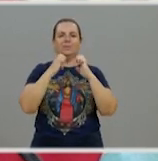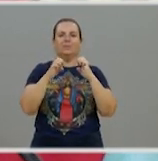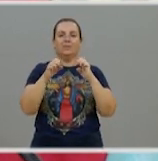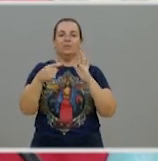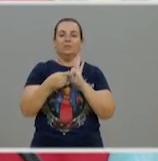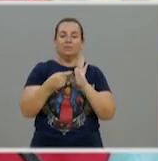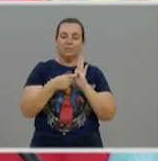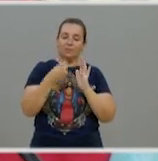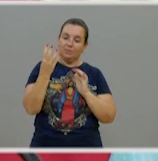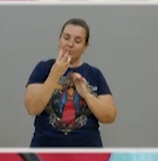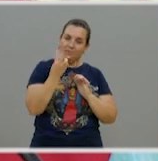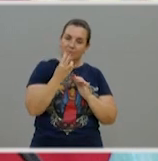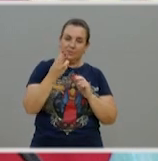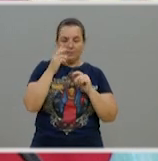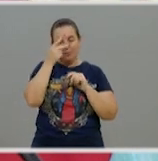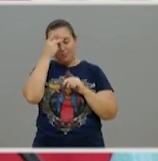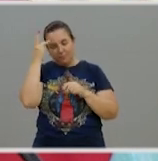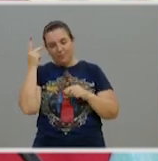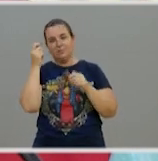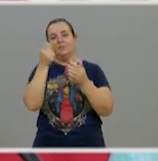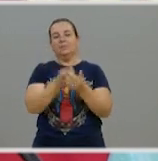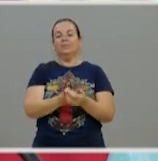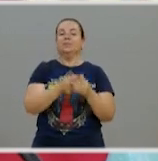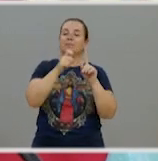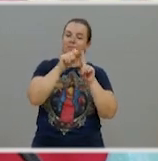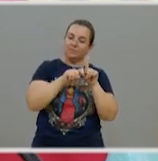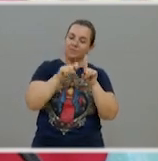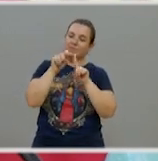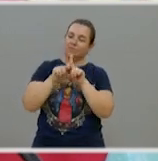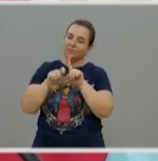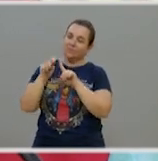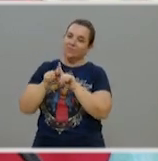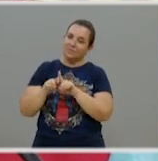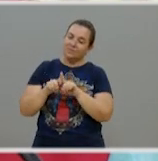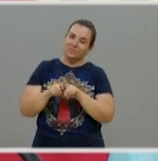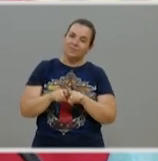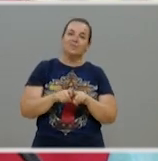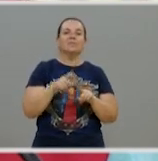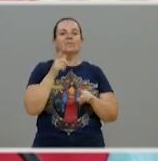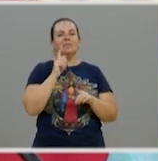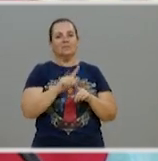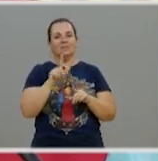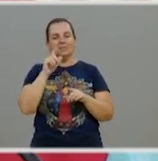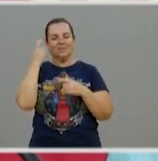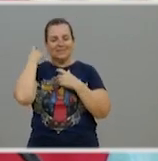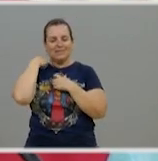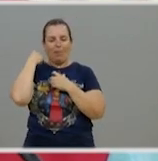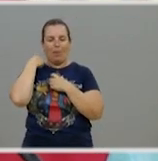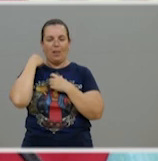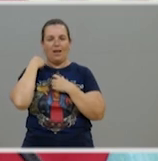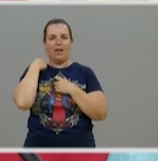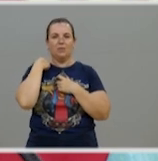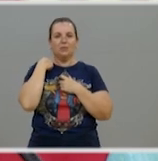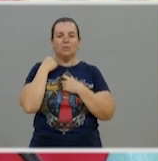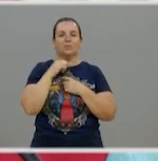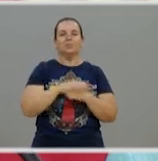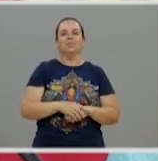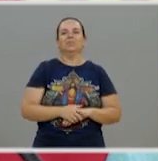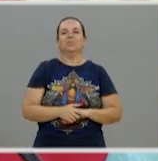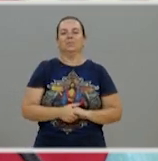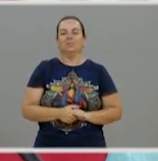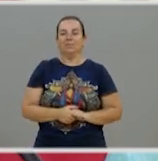Evangelizar. Os associados que indicarem novos membros ganharão um escapulário a cada